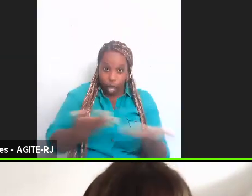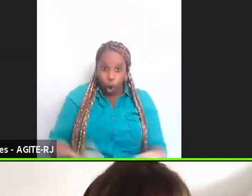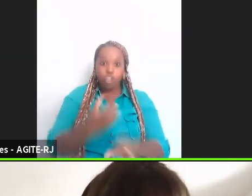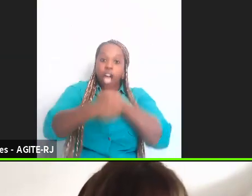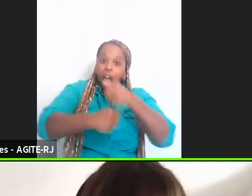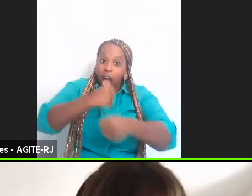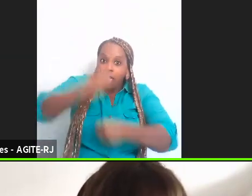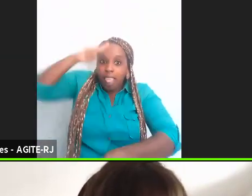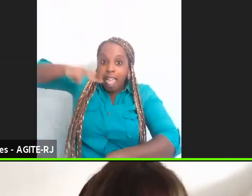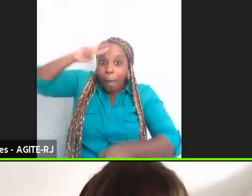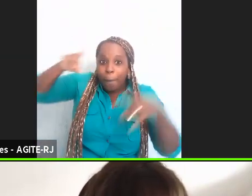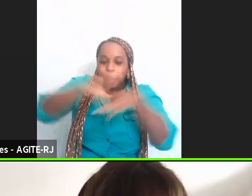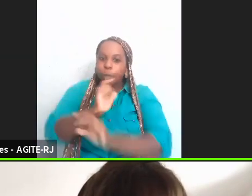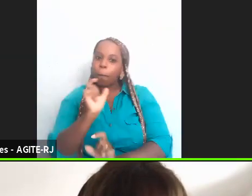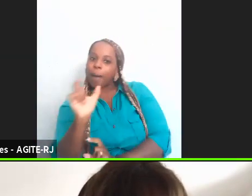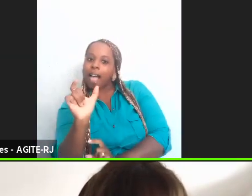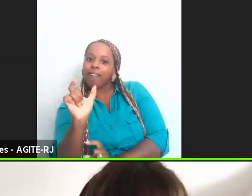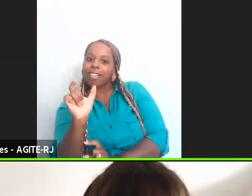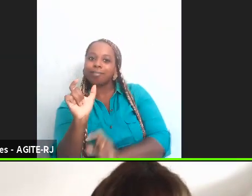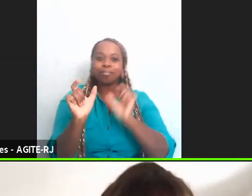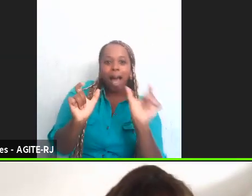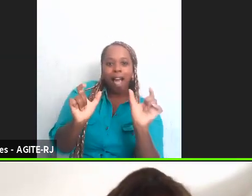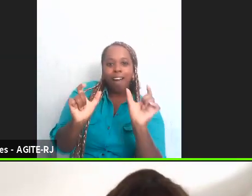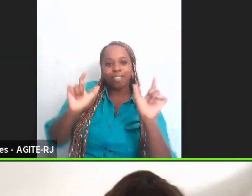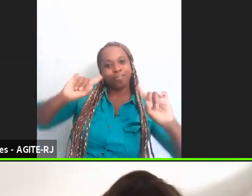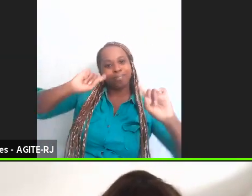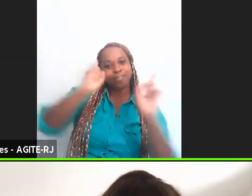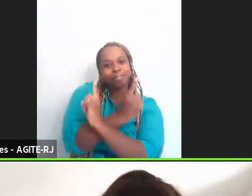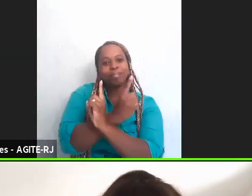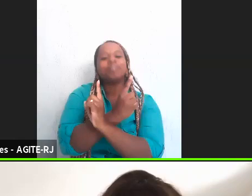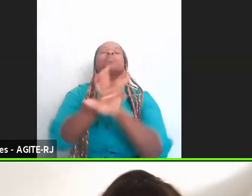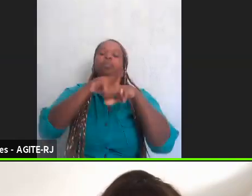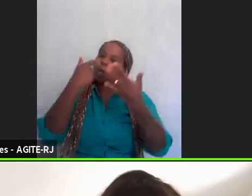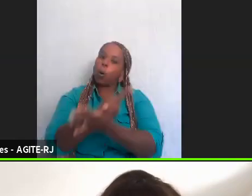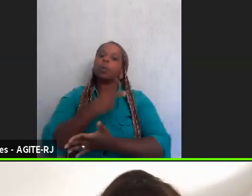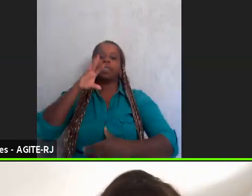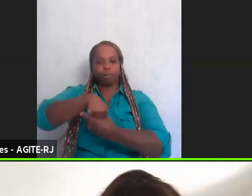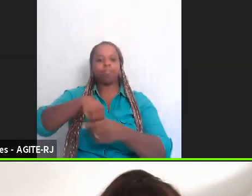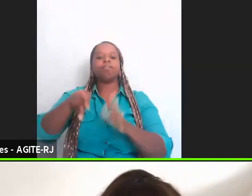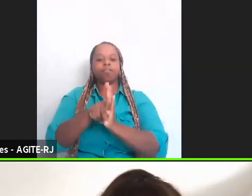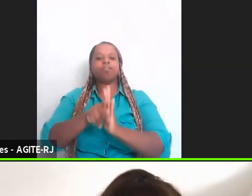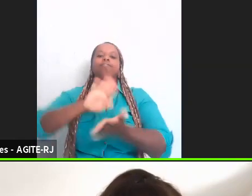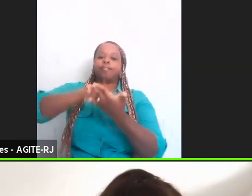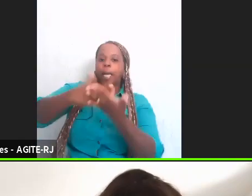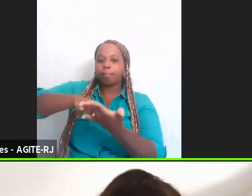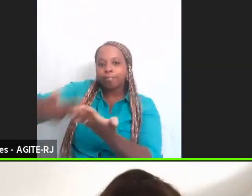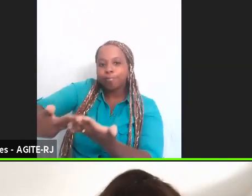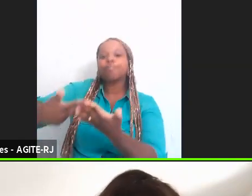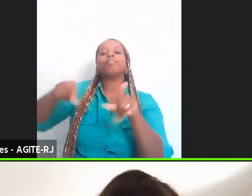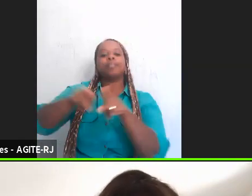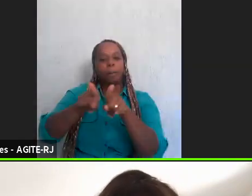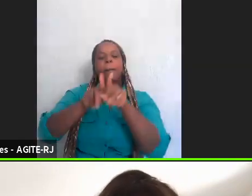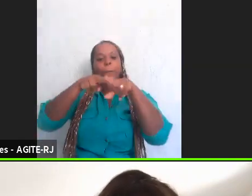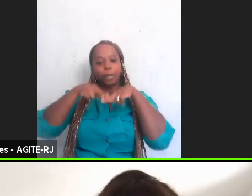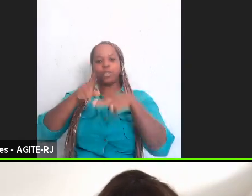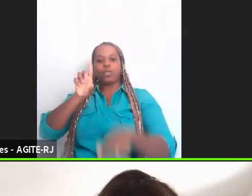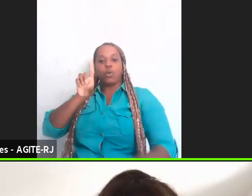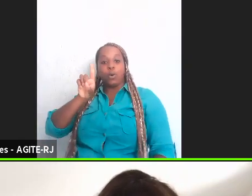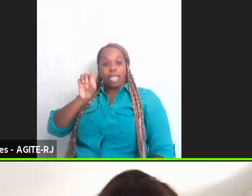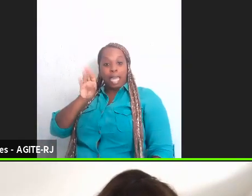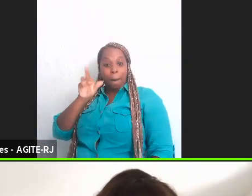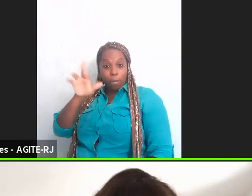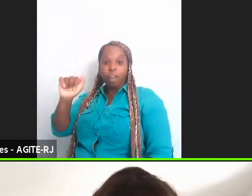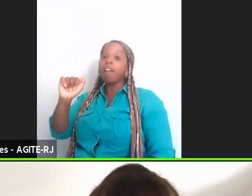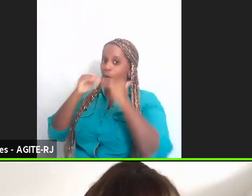lembro disso. Então, foi muito ruim, mas isso acontece. Você, a gente é intérprete. Eu acho que a Débora vai concordar comigo